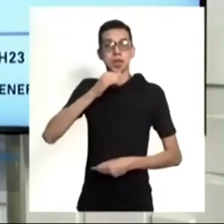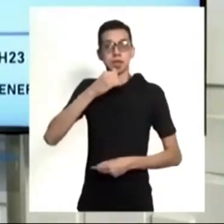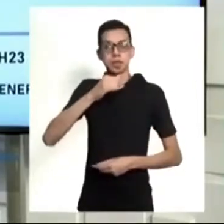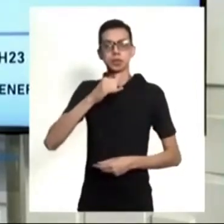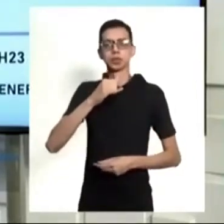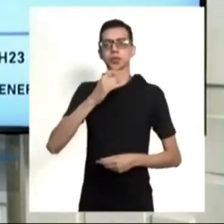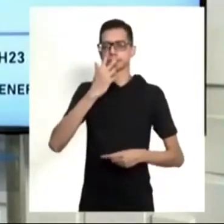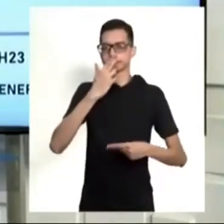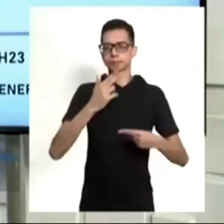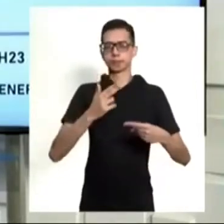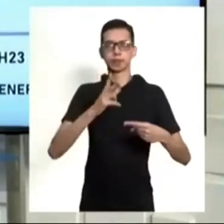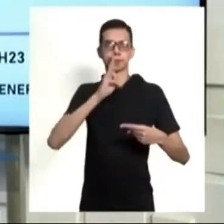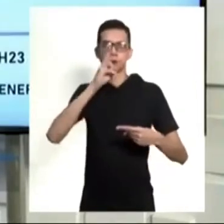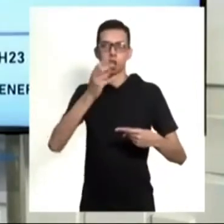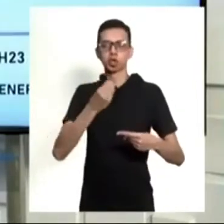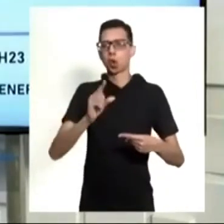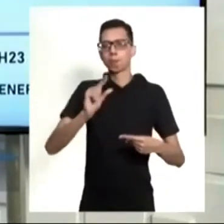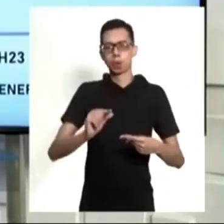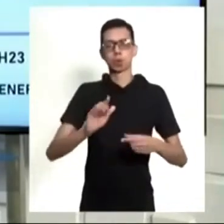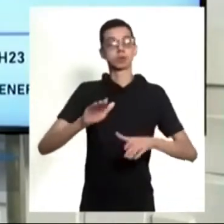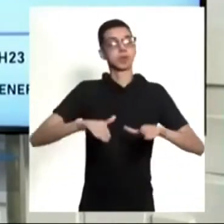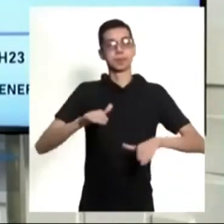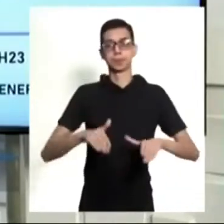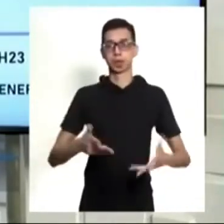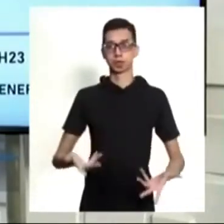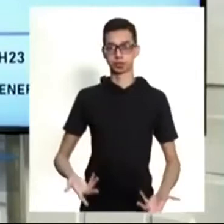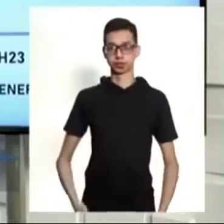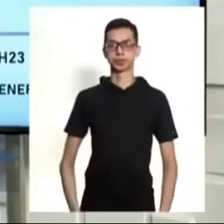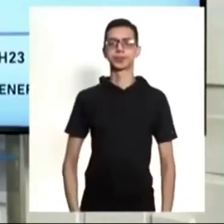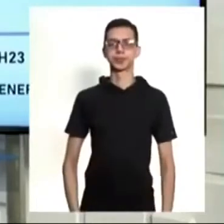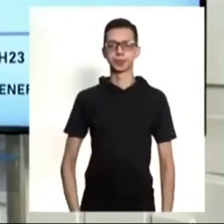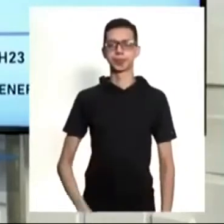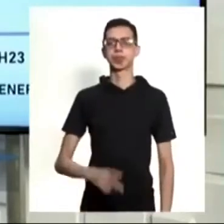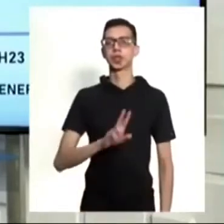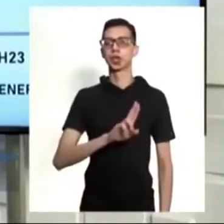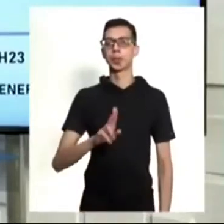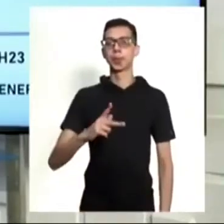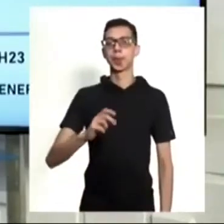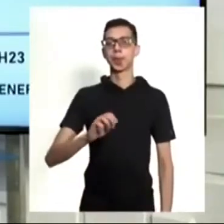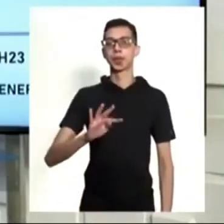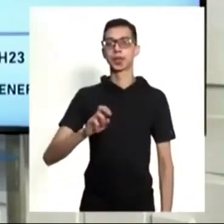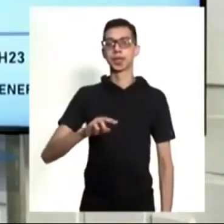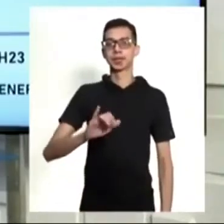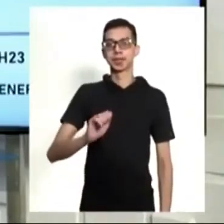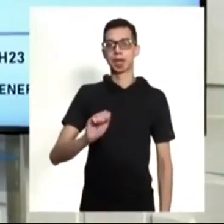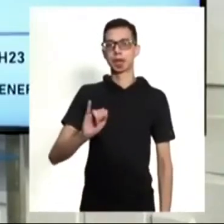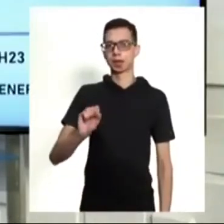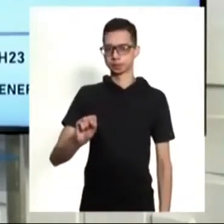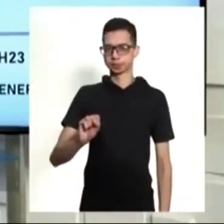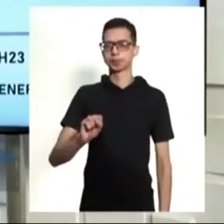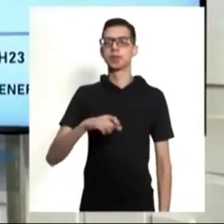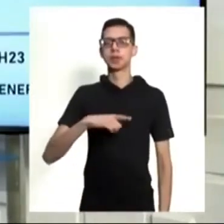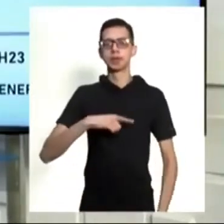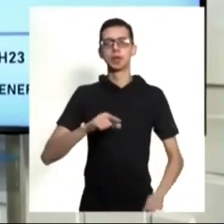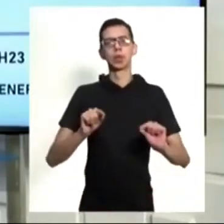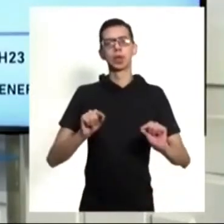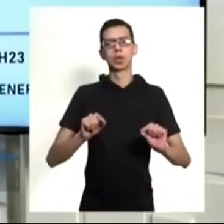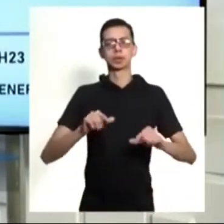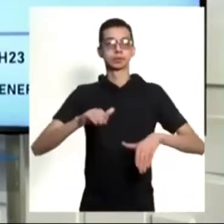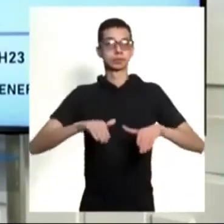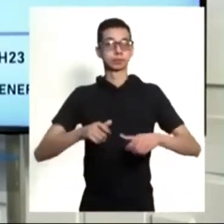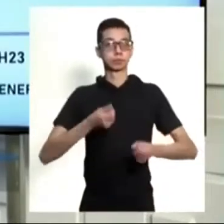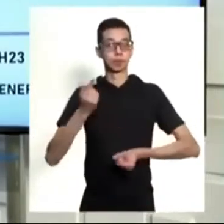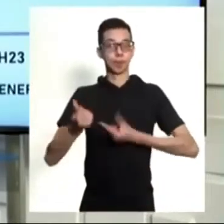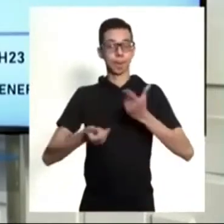menos intensa. Aí depende muito do que a gente chama dos potenciais de redução e de oxidação dos elementos. Nós temos elementos que têm um potencial